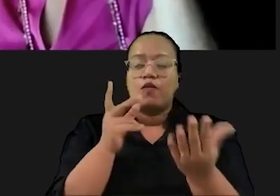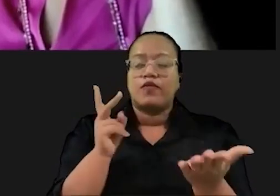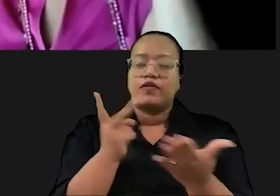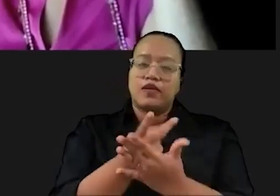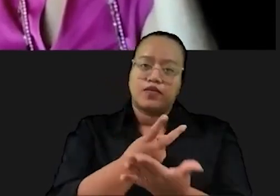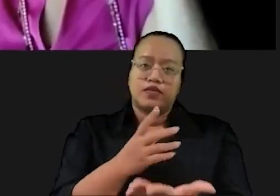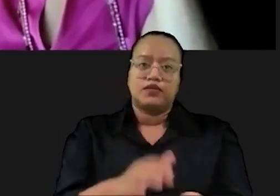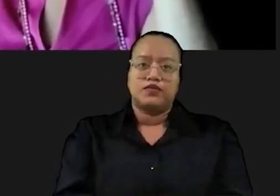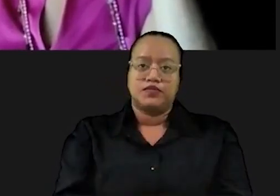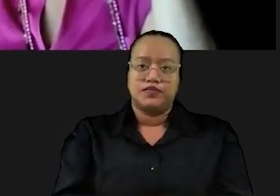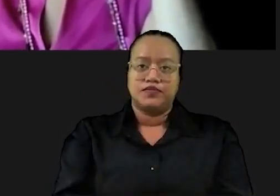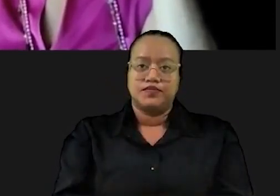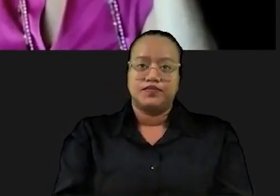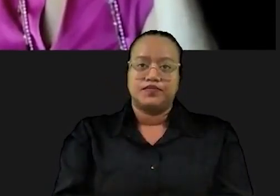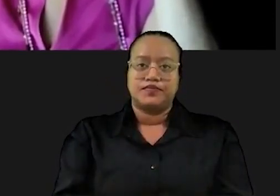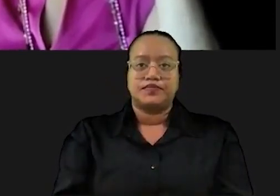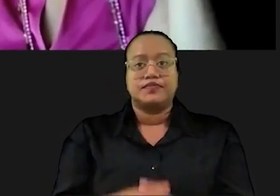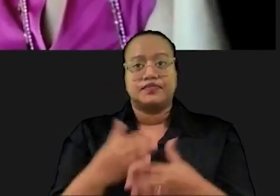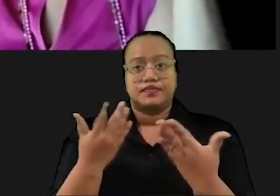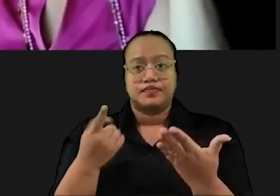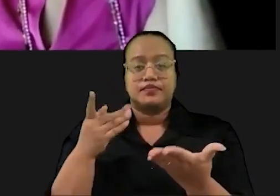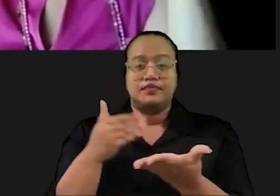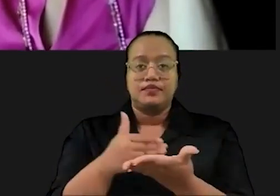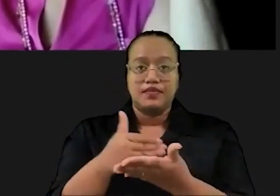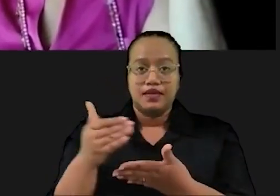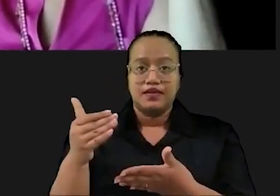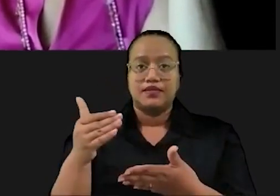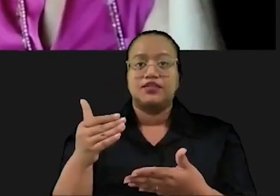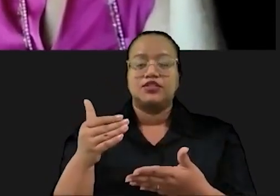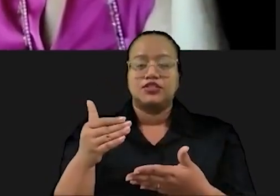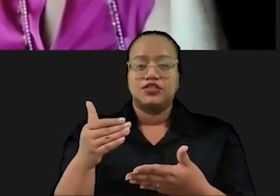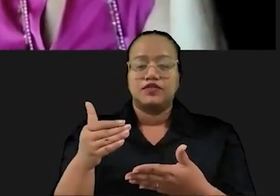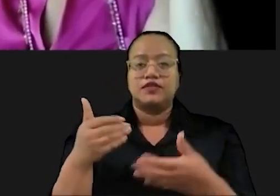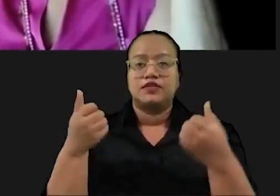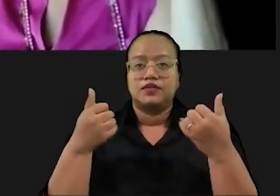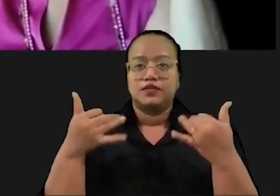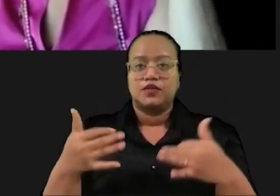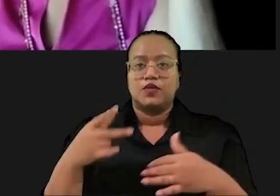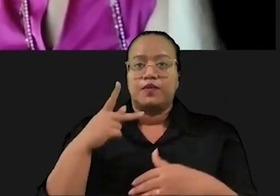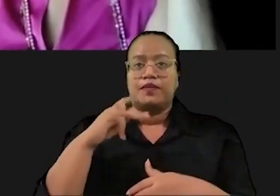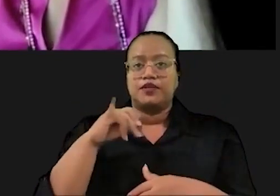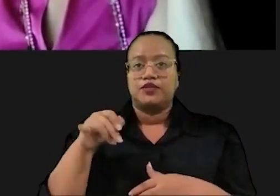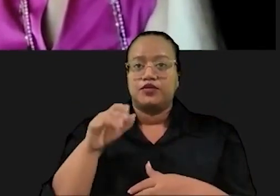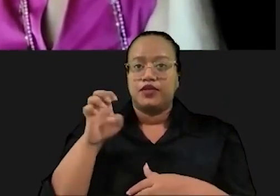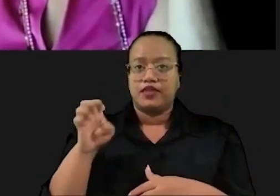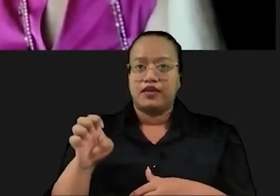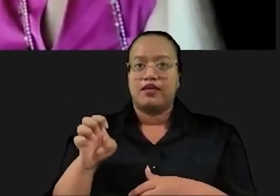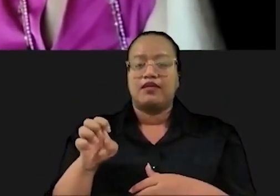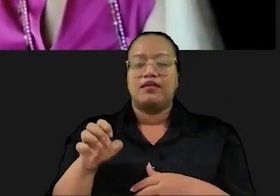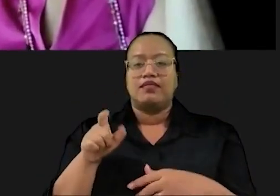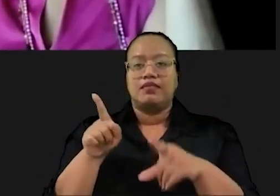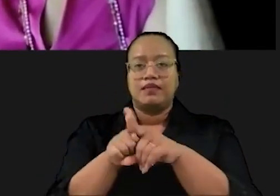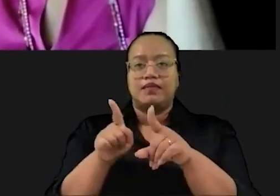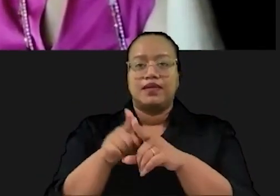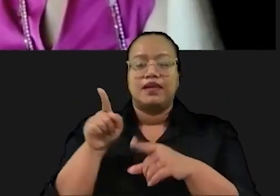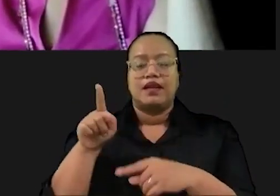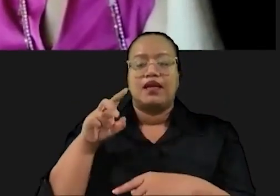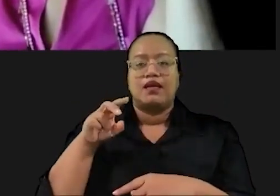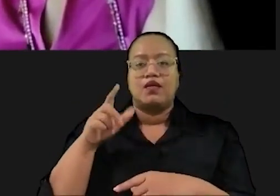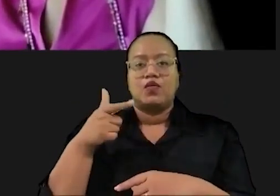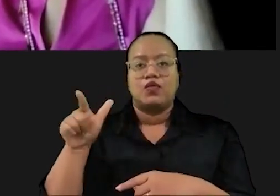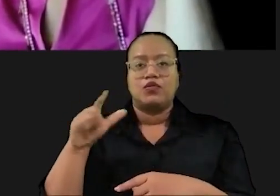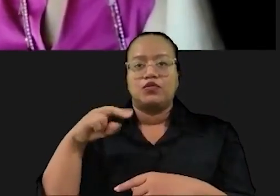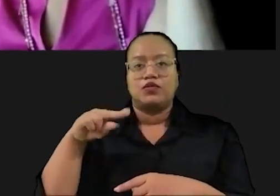essa iniciativa, esse momento PJE que o Naiber faz também, as reuniões da rede de inteligência que